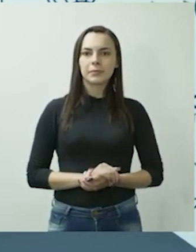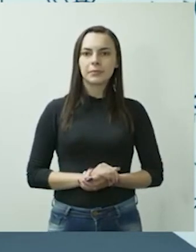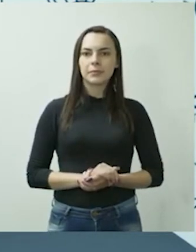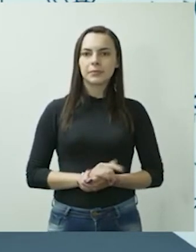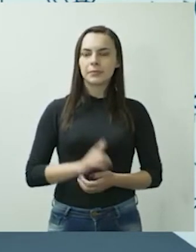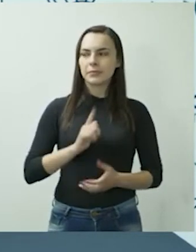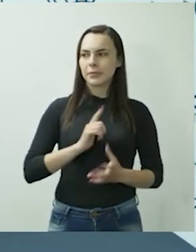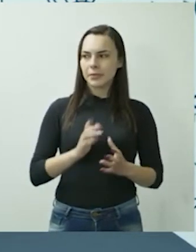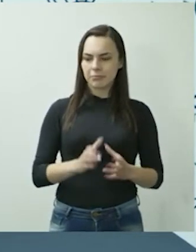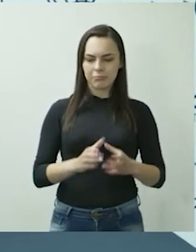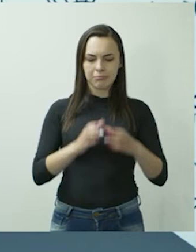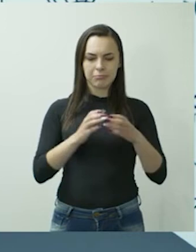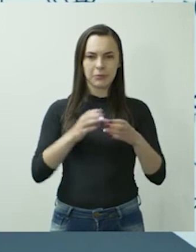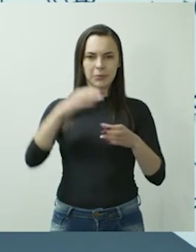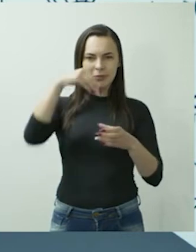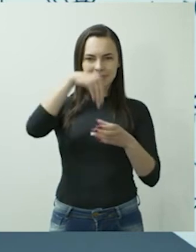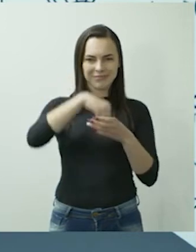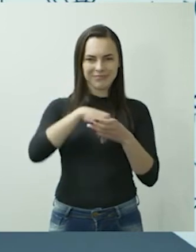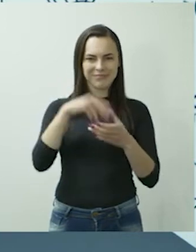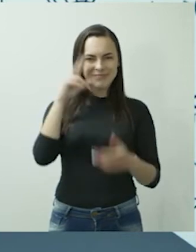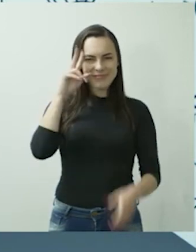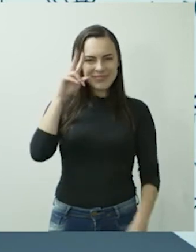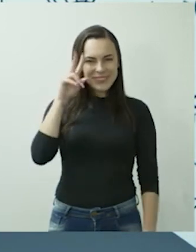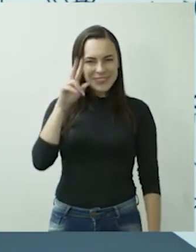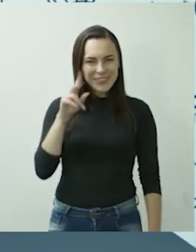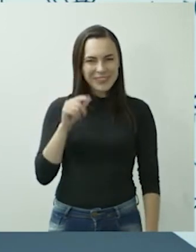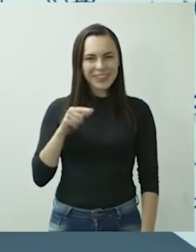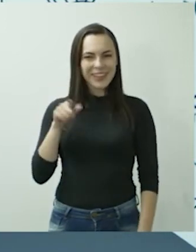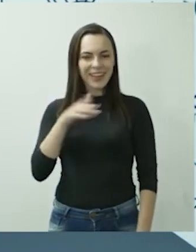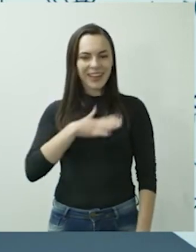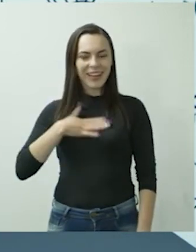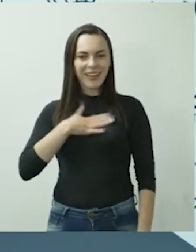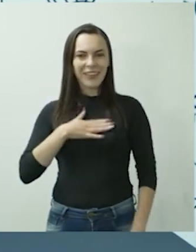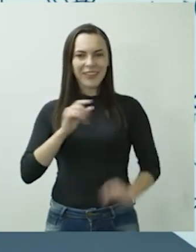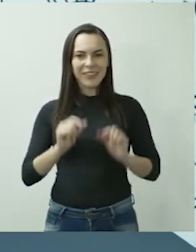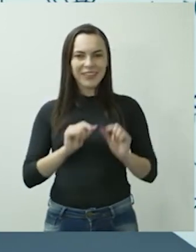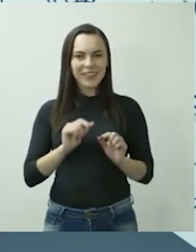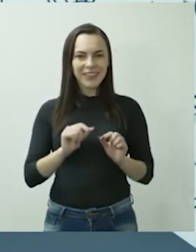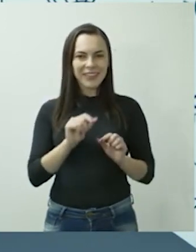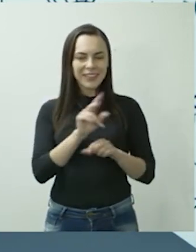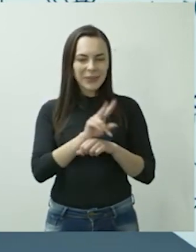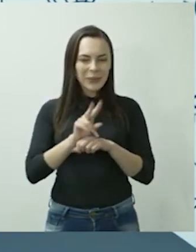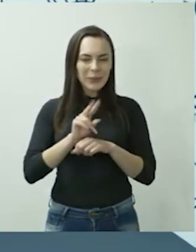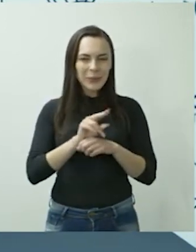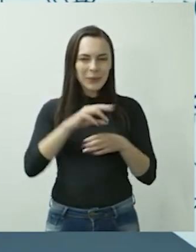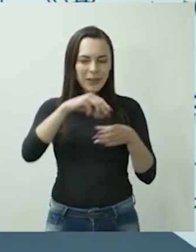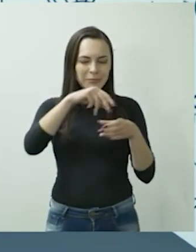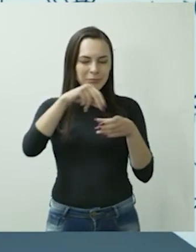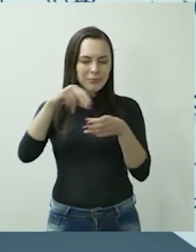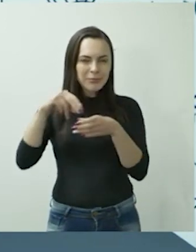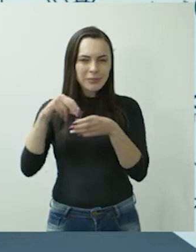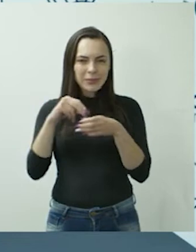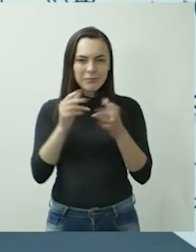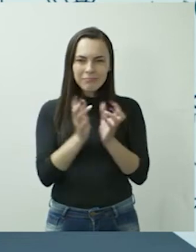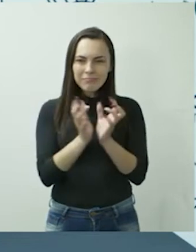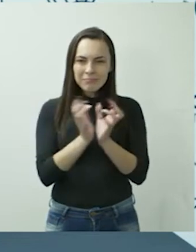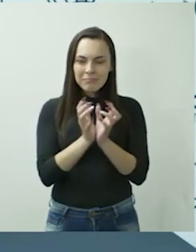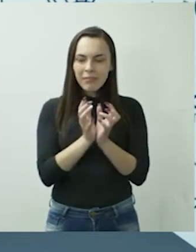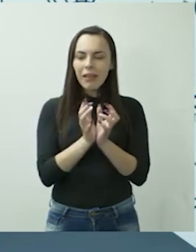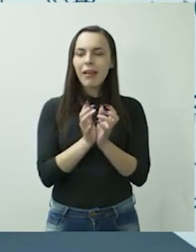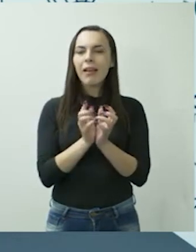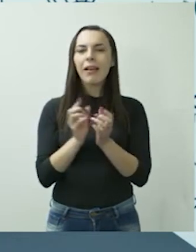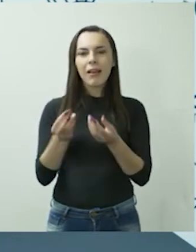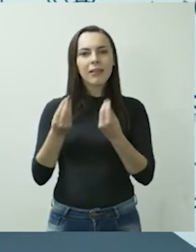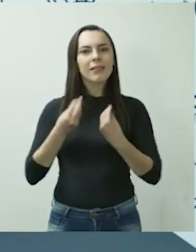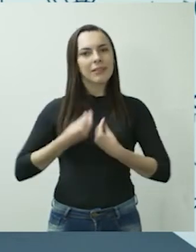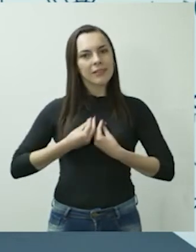um pote. Lembra que eu falei para vocês que ela gosta de fazer coleção de tampinhas? Ela mandou esse pote aqui.